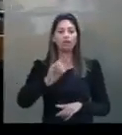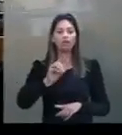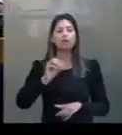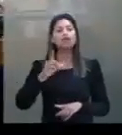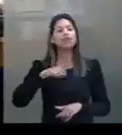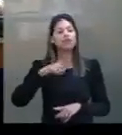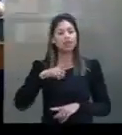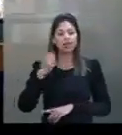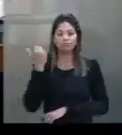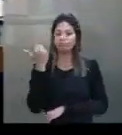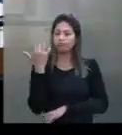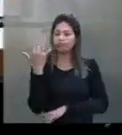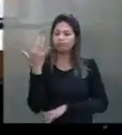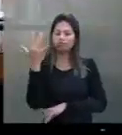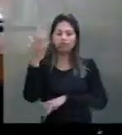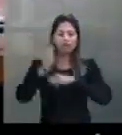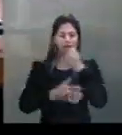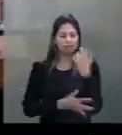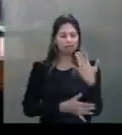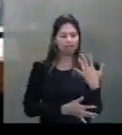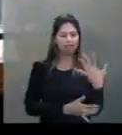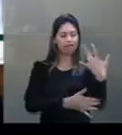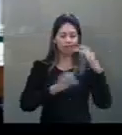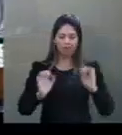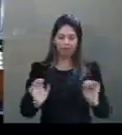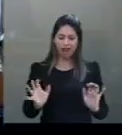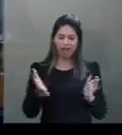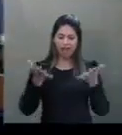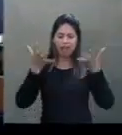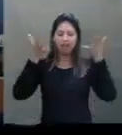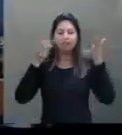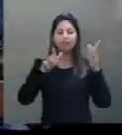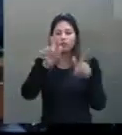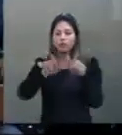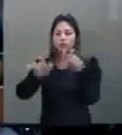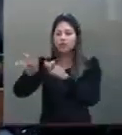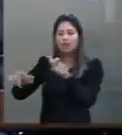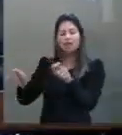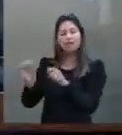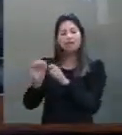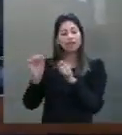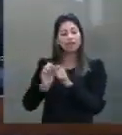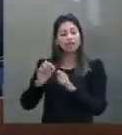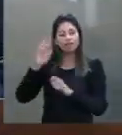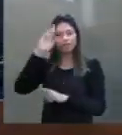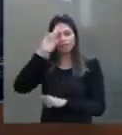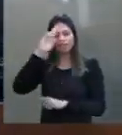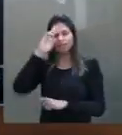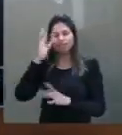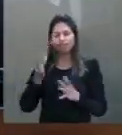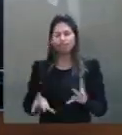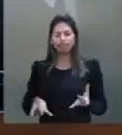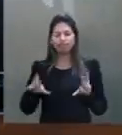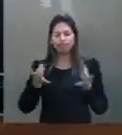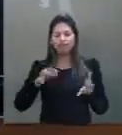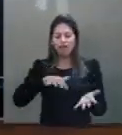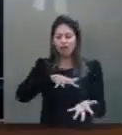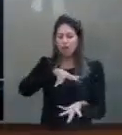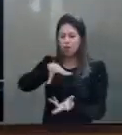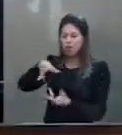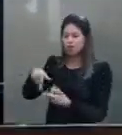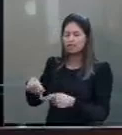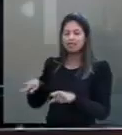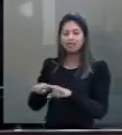de maio em celebração de alguém. Fazer reflexão sobre o mundo, a coletividade, sobre os fatos